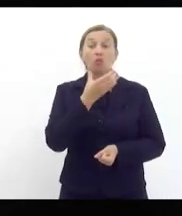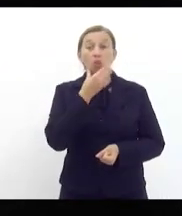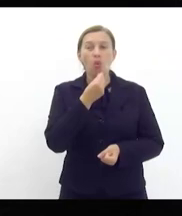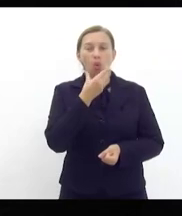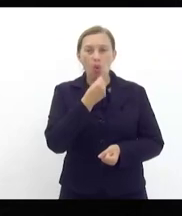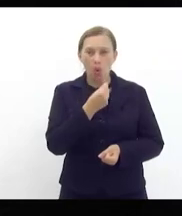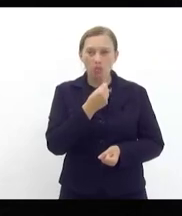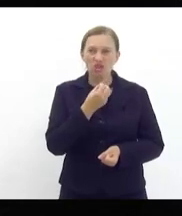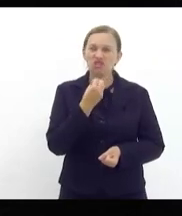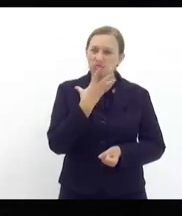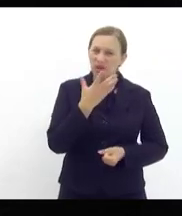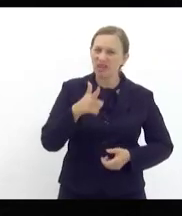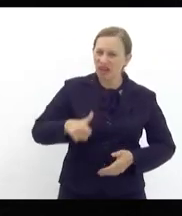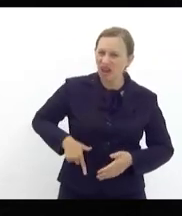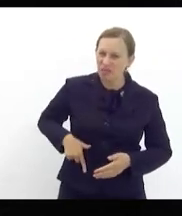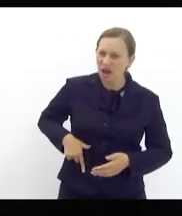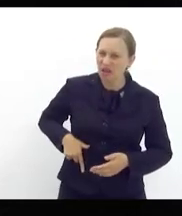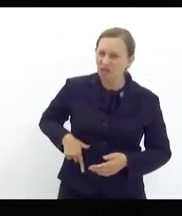armado